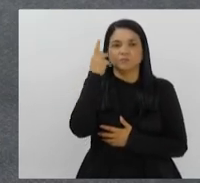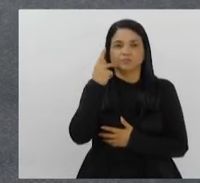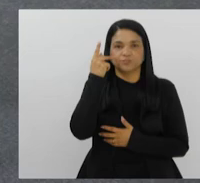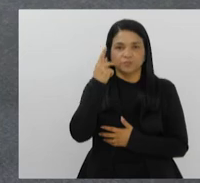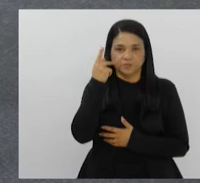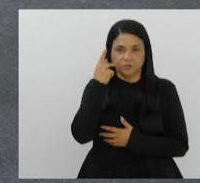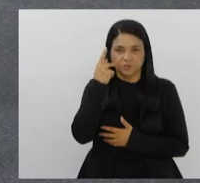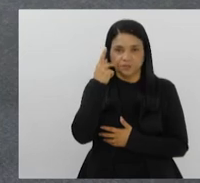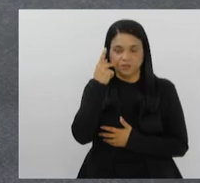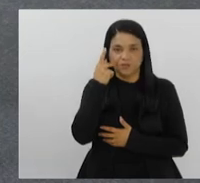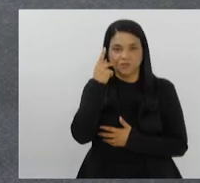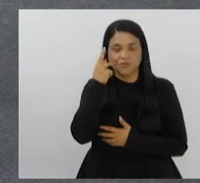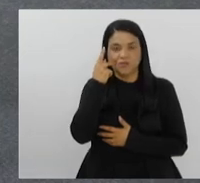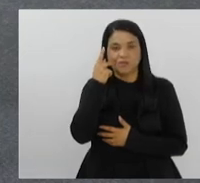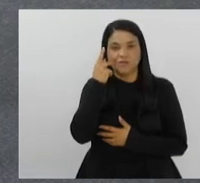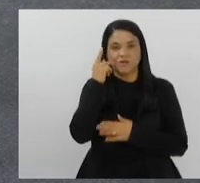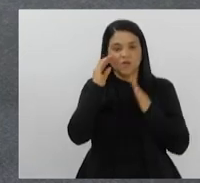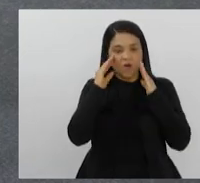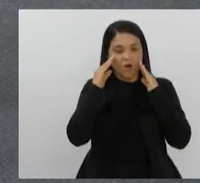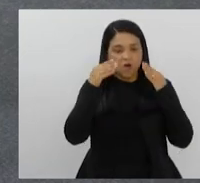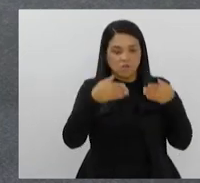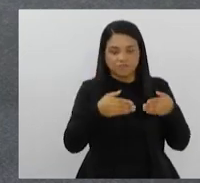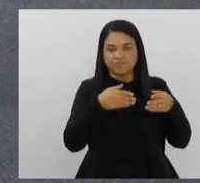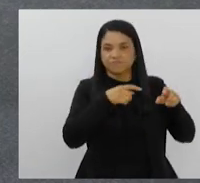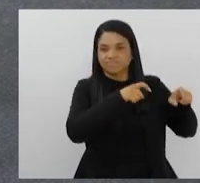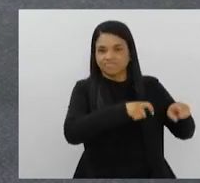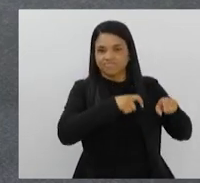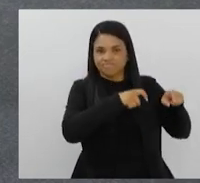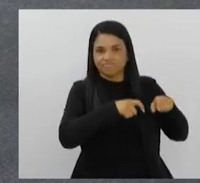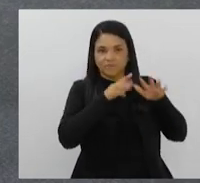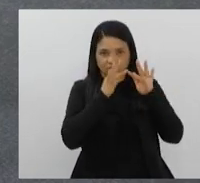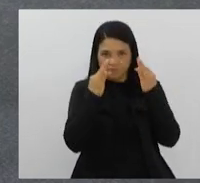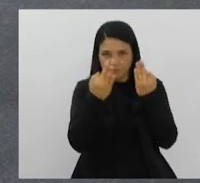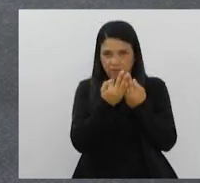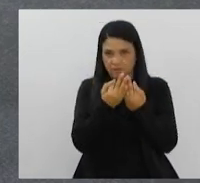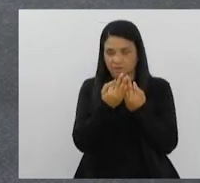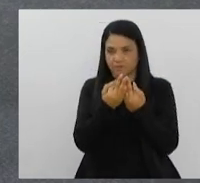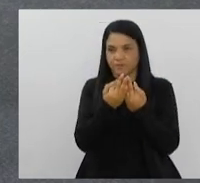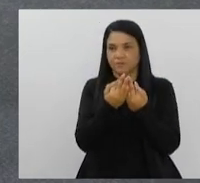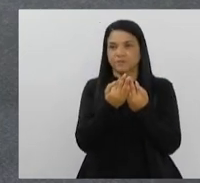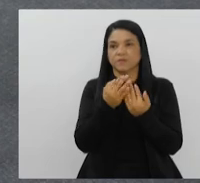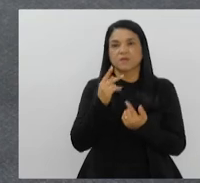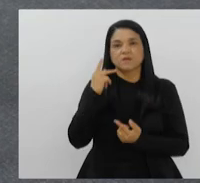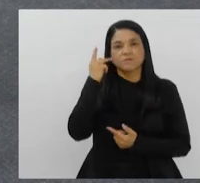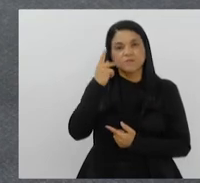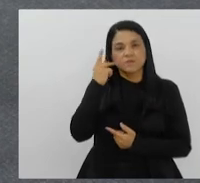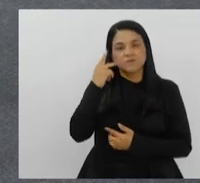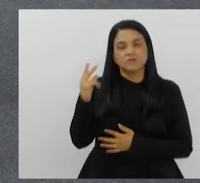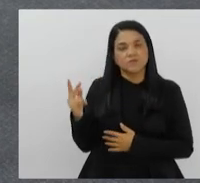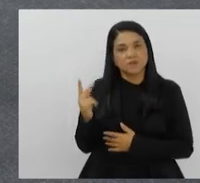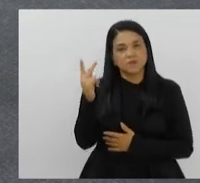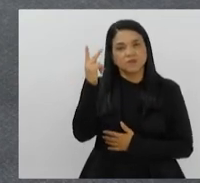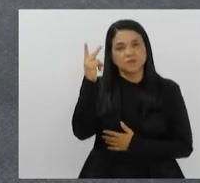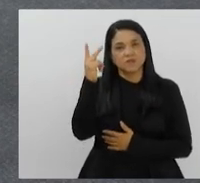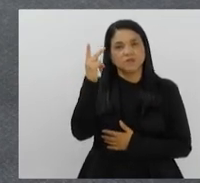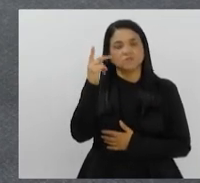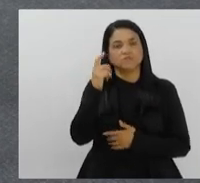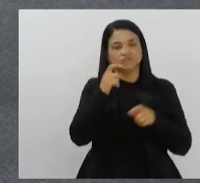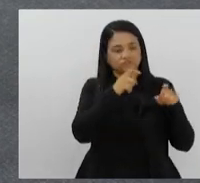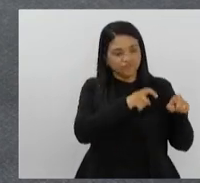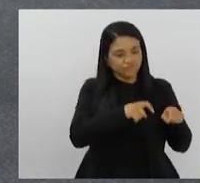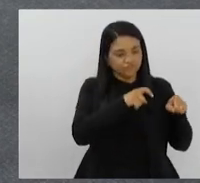que são voltadas para a agricultura familiar, né? Políticas de valorização da produção,